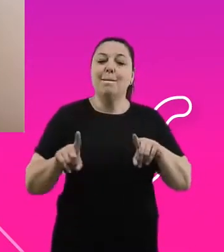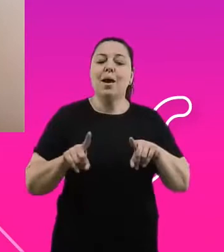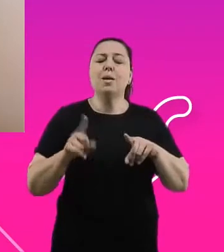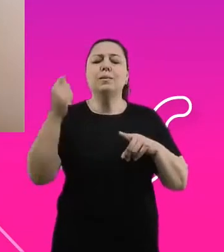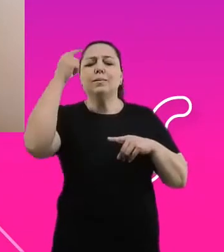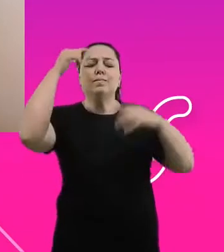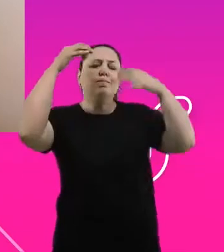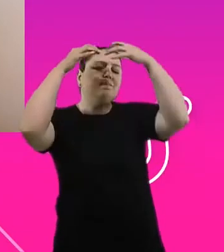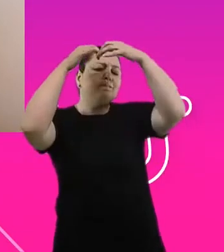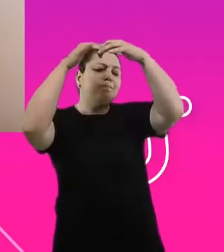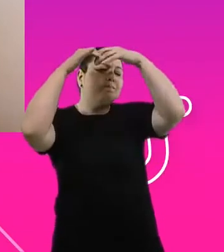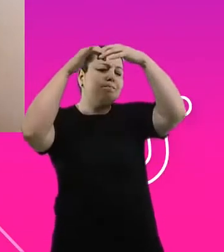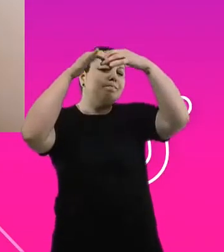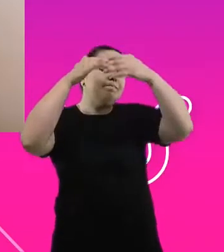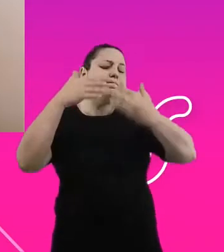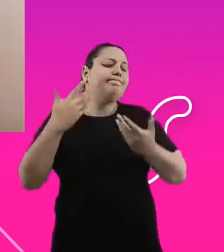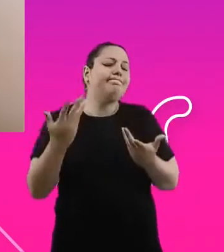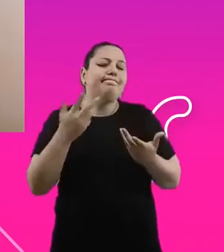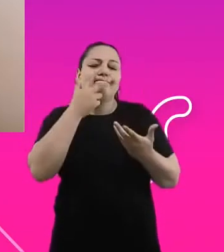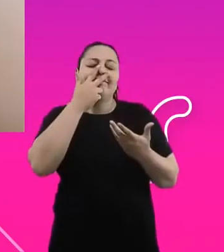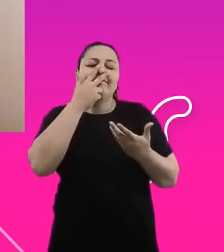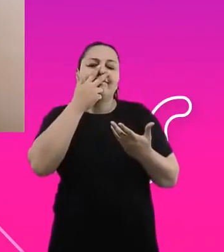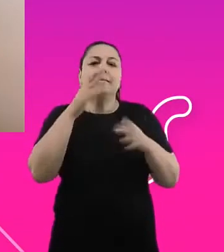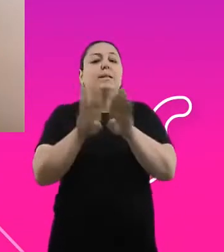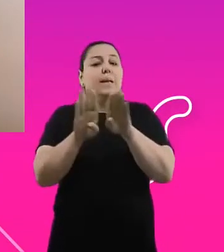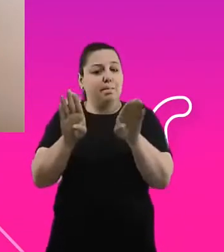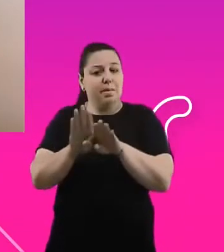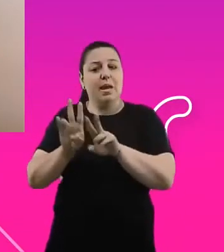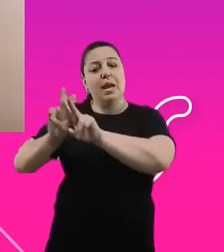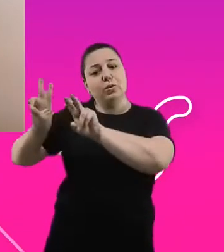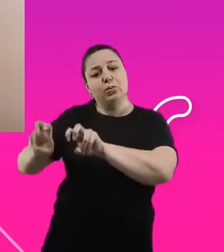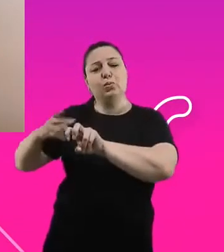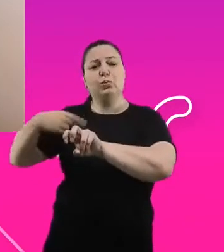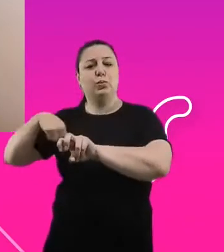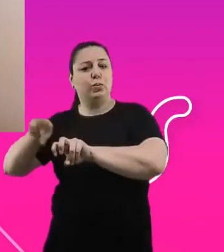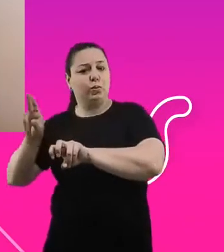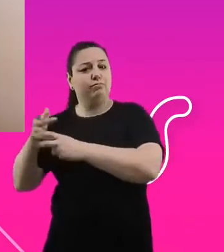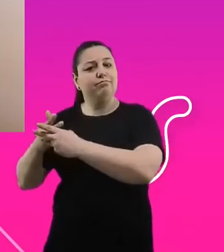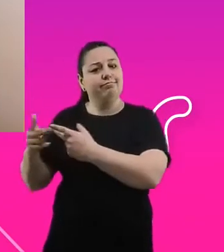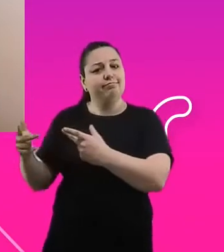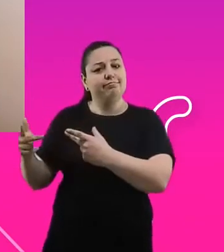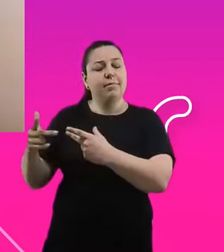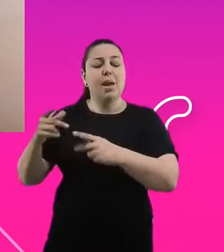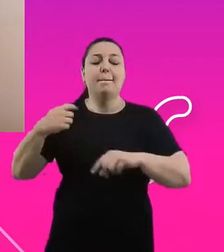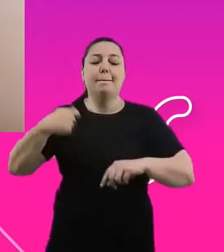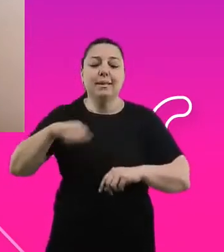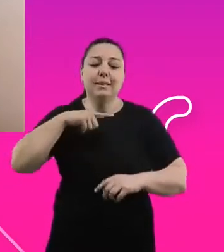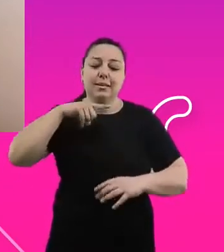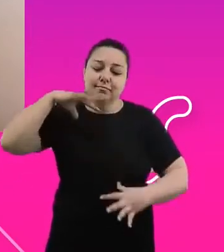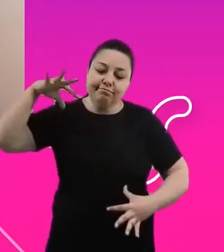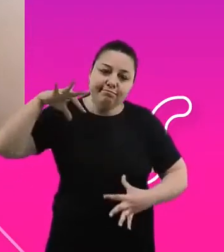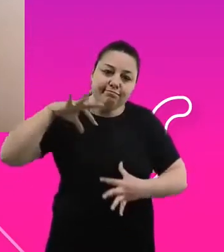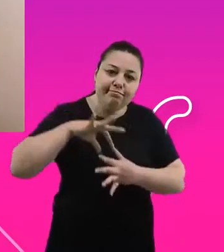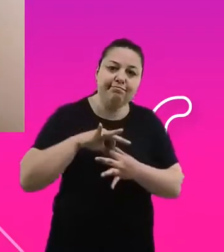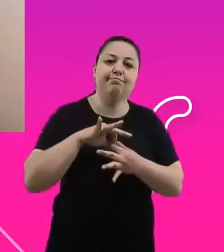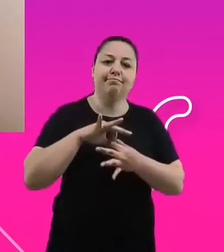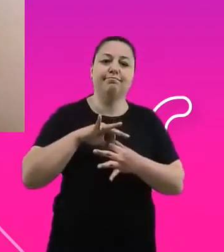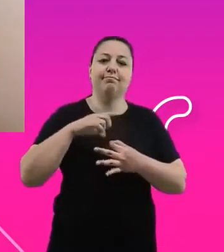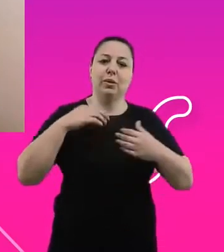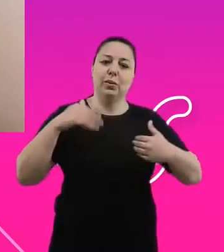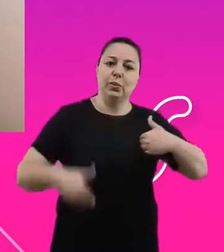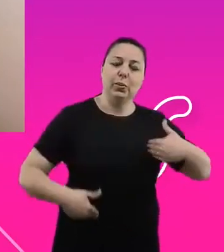espiritual religioso, né, mas o encontro entre o físico e o metafísico, né, as